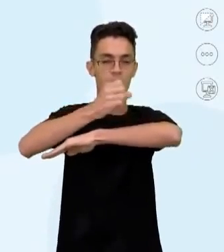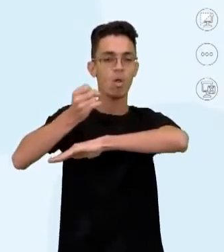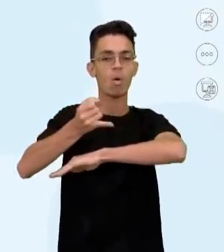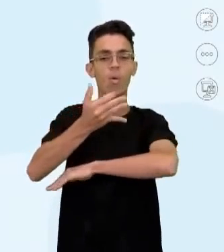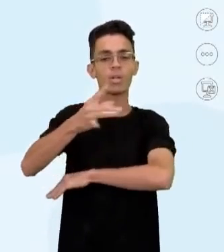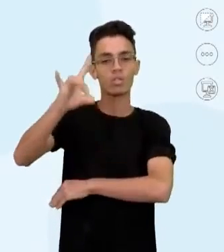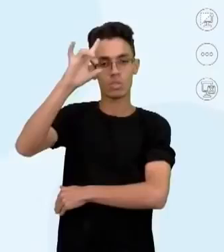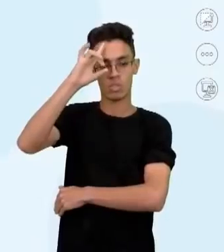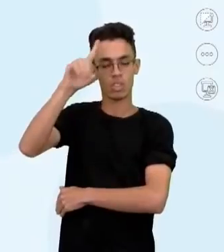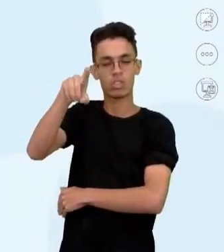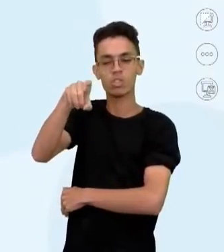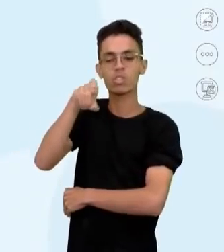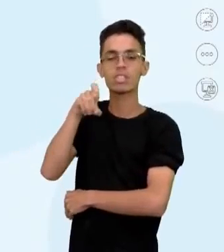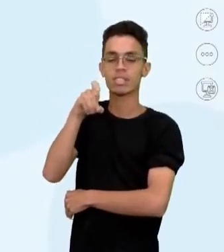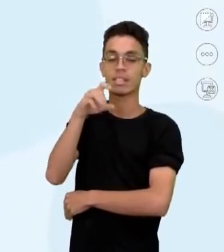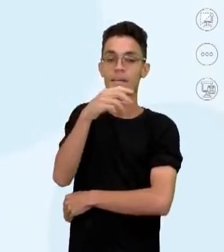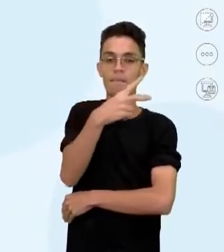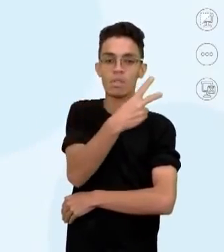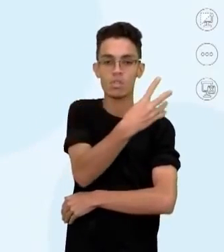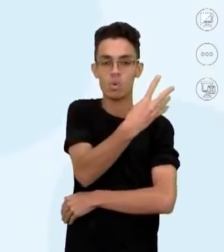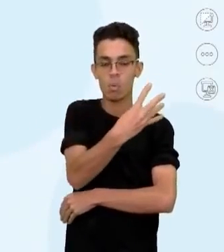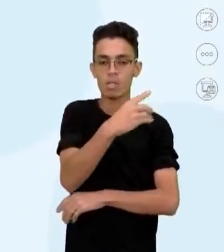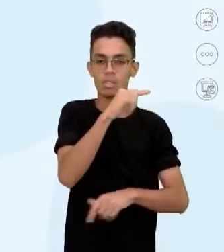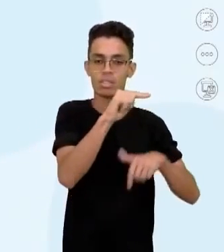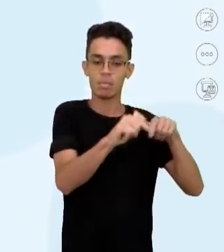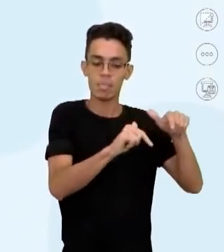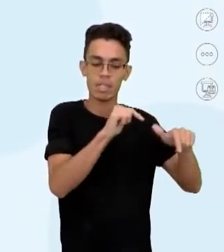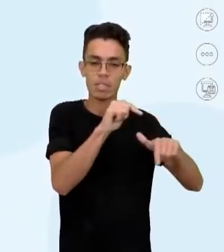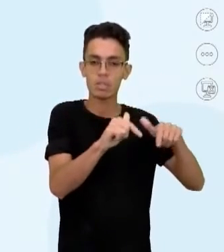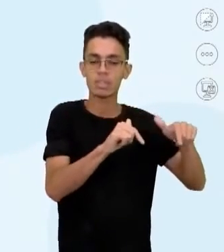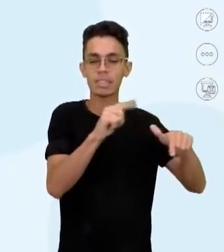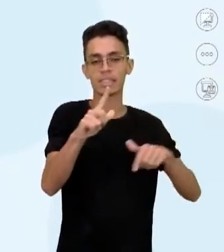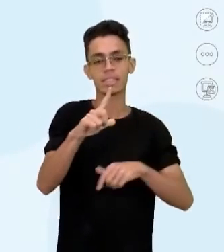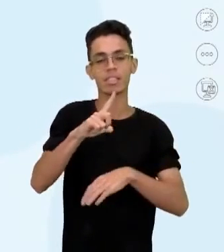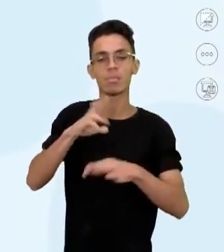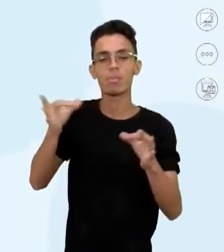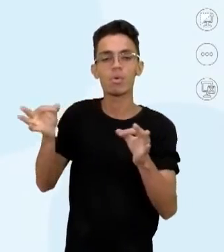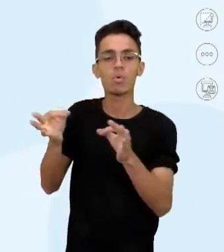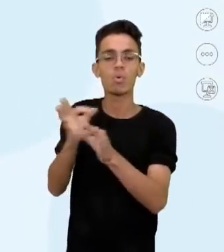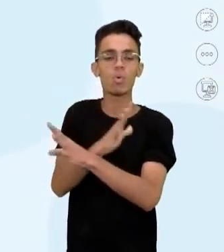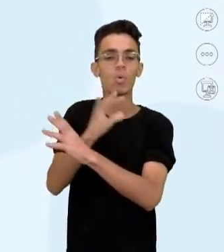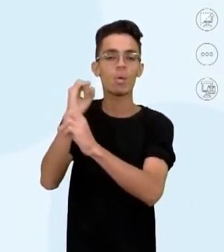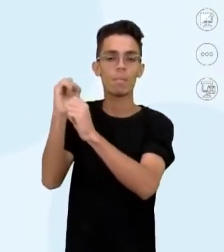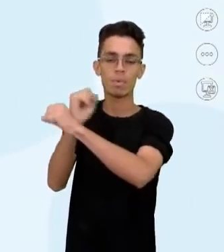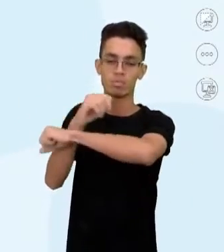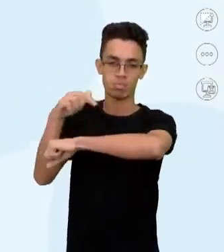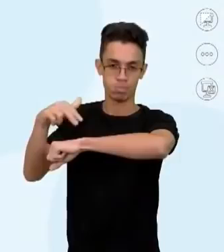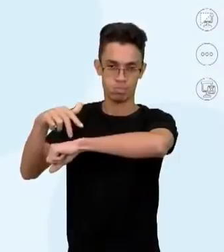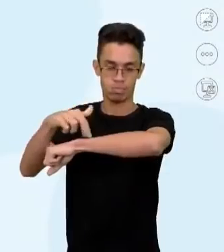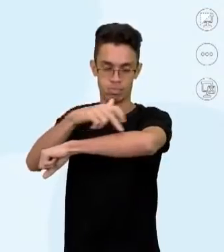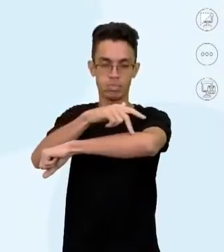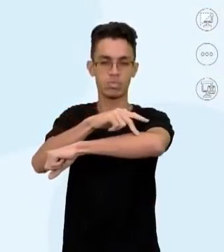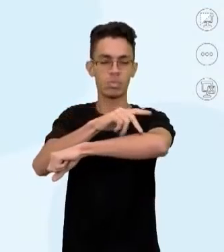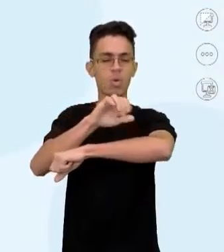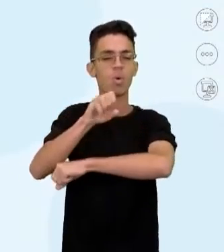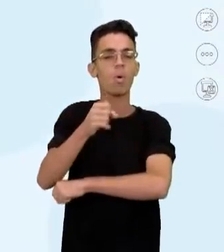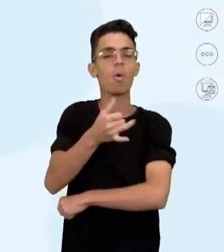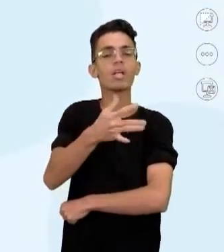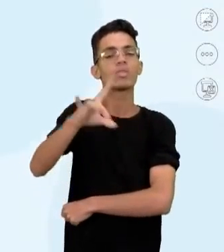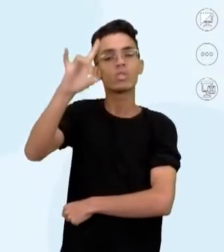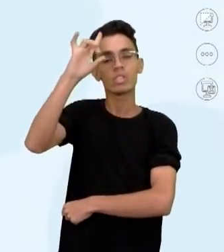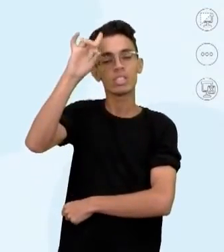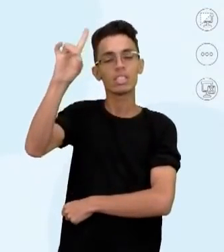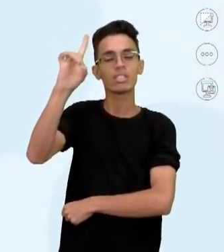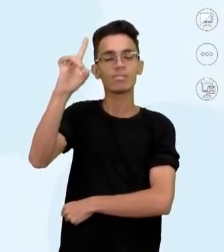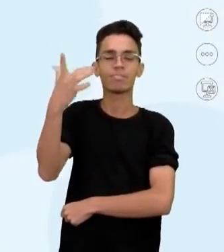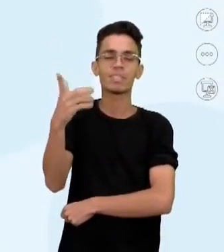dias, X, né, 24 trabalhadores levariam para concluir esse mesmo trabalho aí, essa mesma ponte. Aí eu